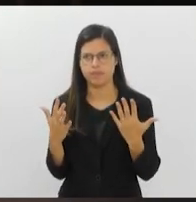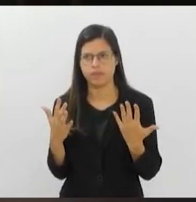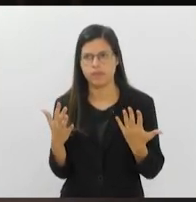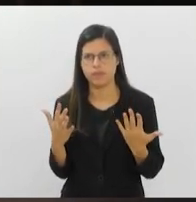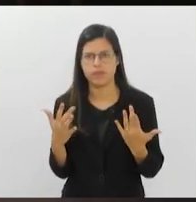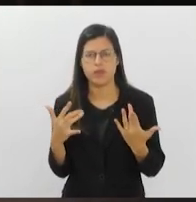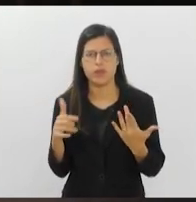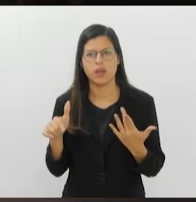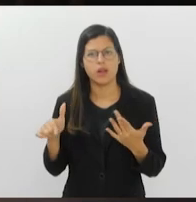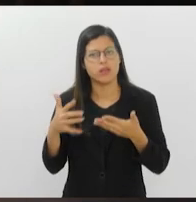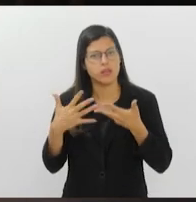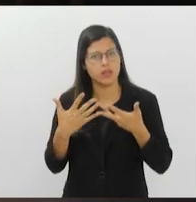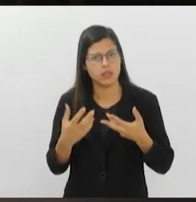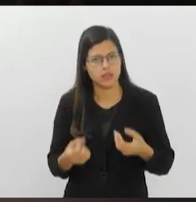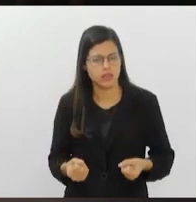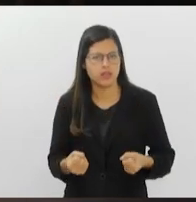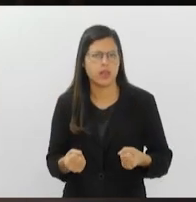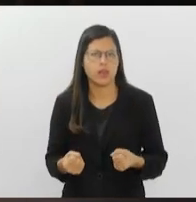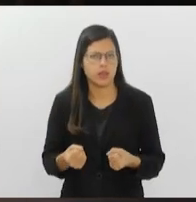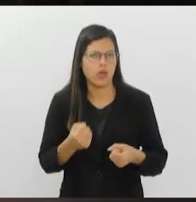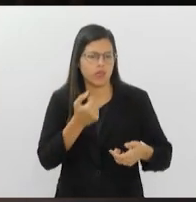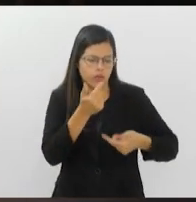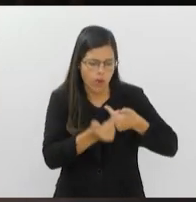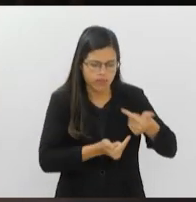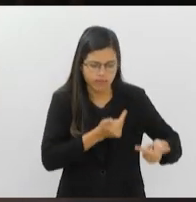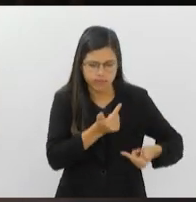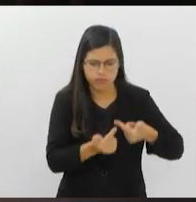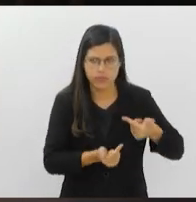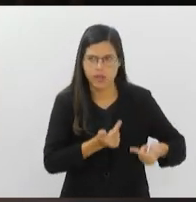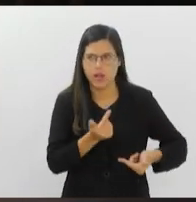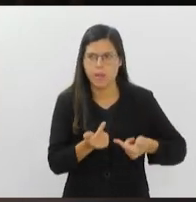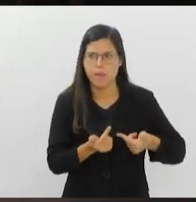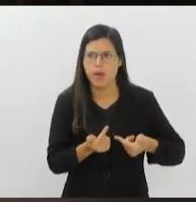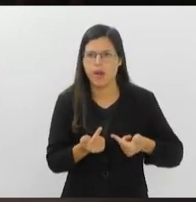eles aceitam que eu divide o tempo de dedicação como avô,